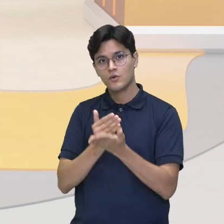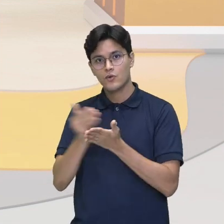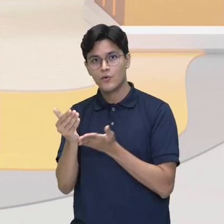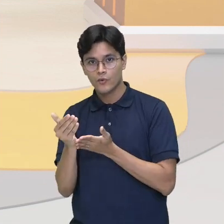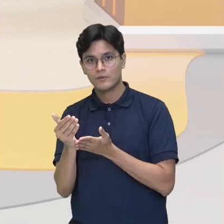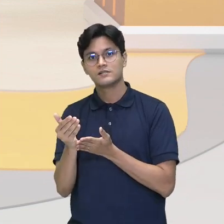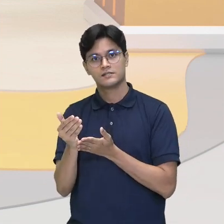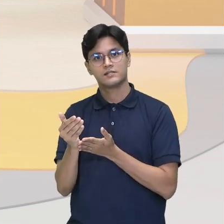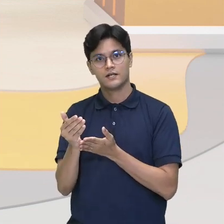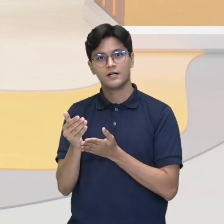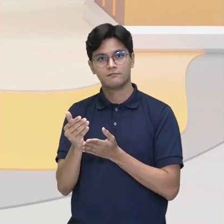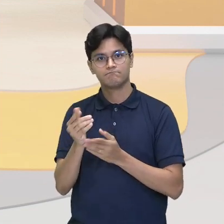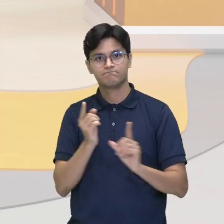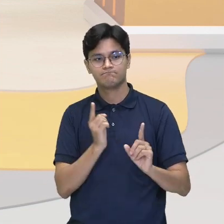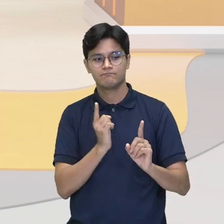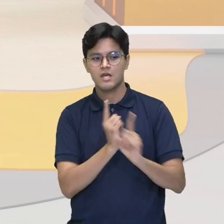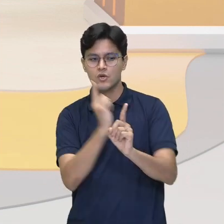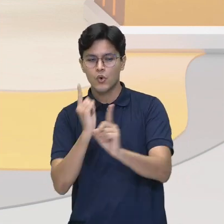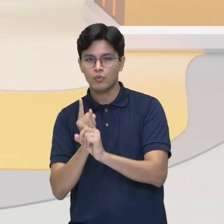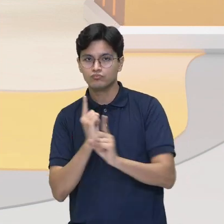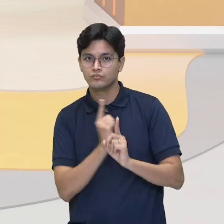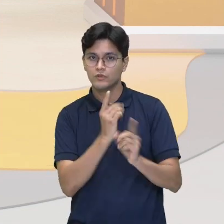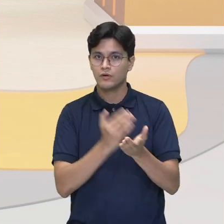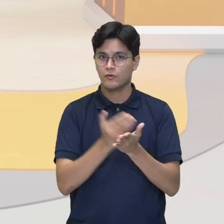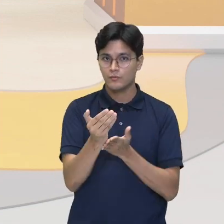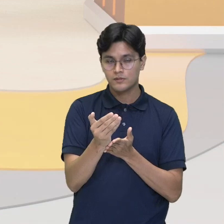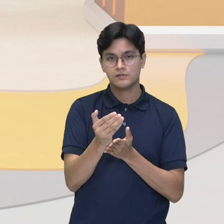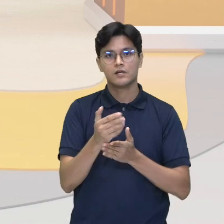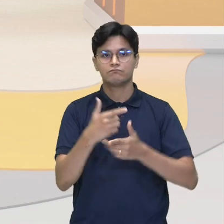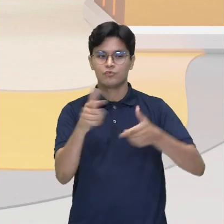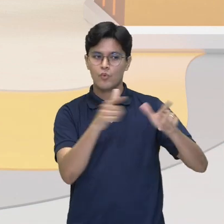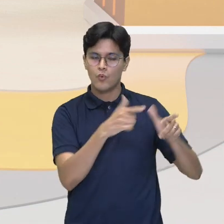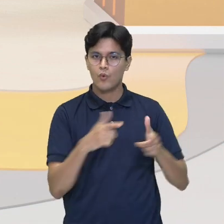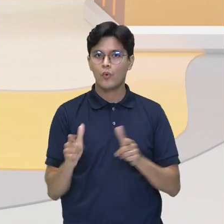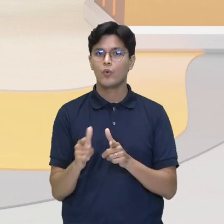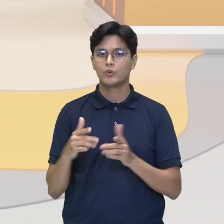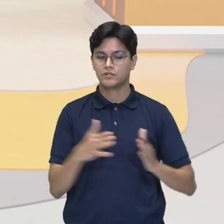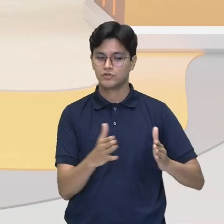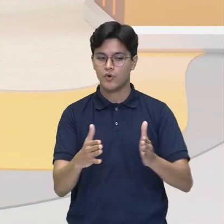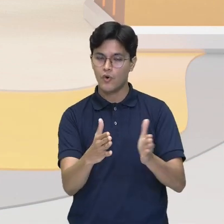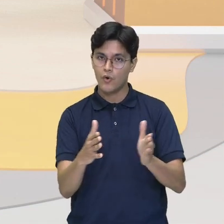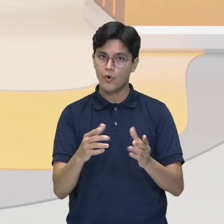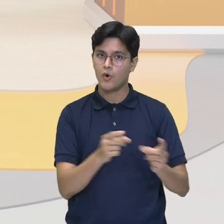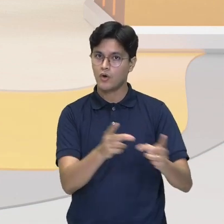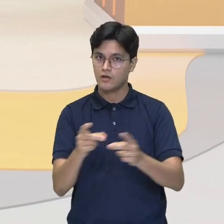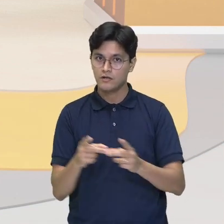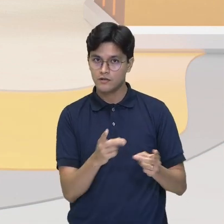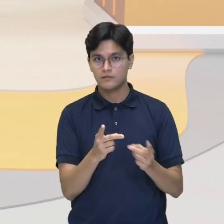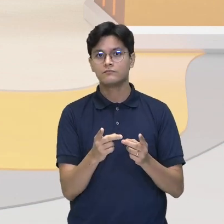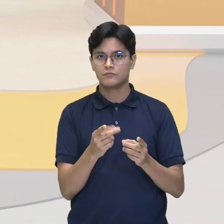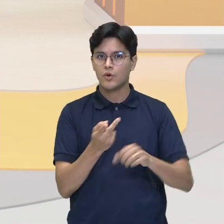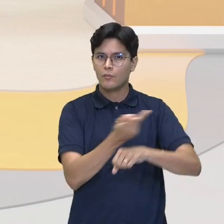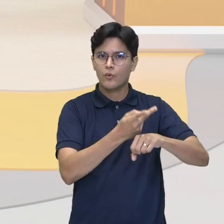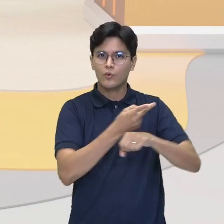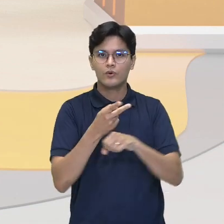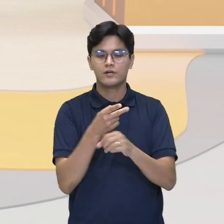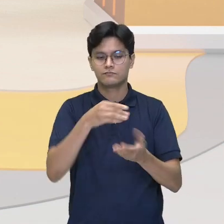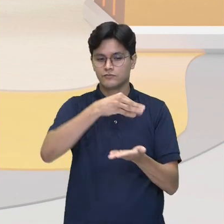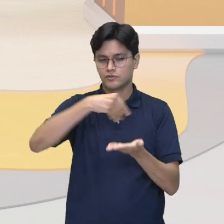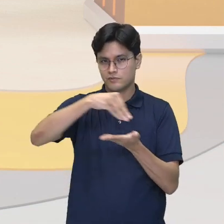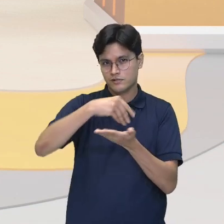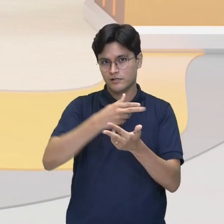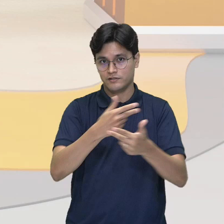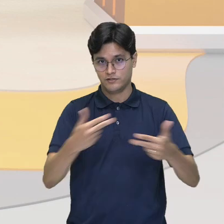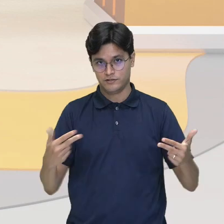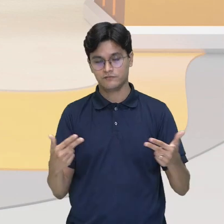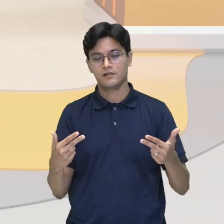rotas marítimas em busca das especiarias que eram tão visadas pelos europeus nesse período. Nesse